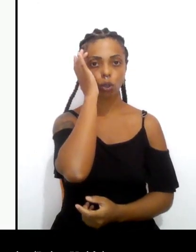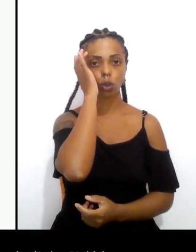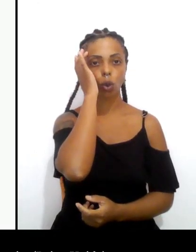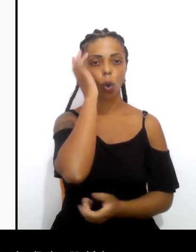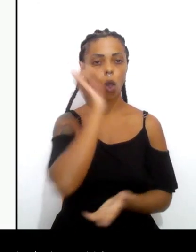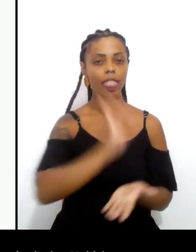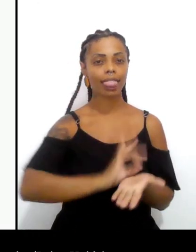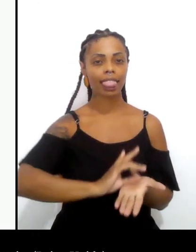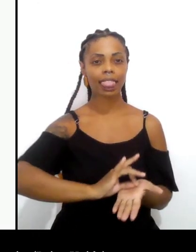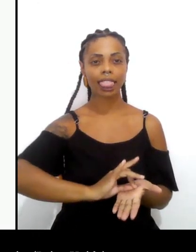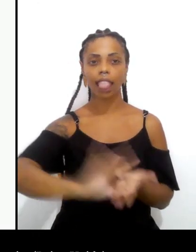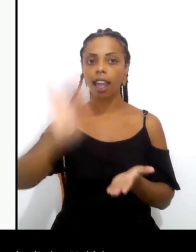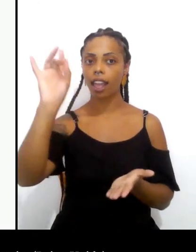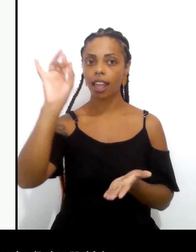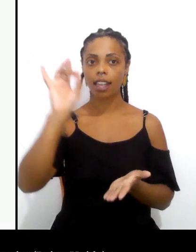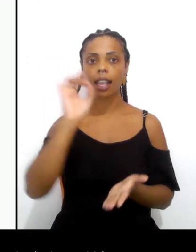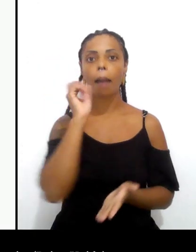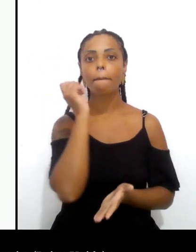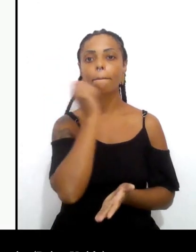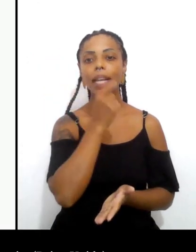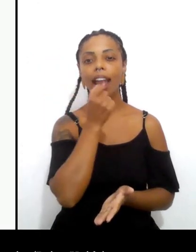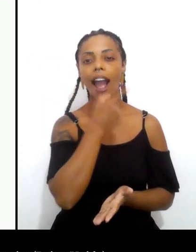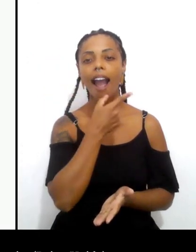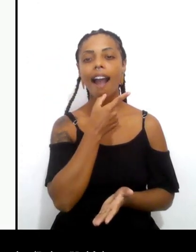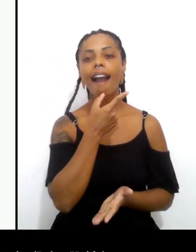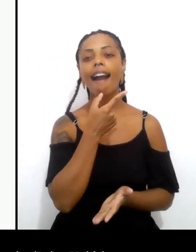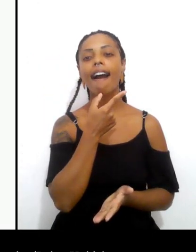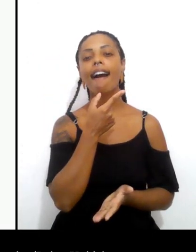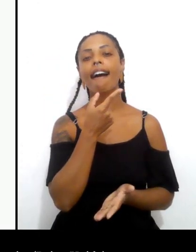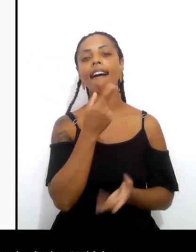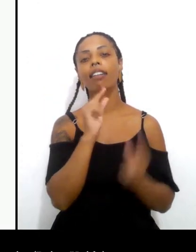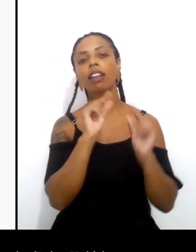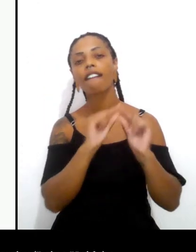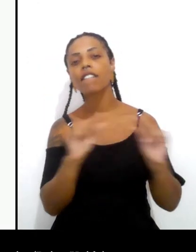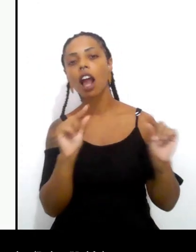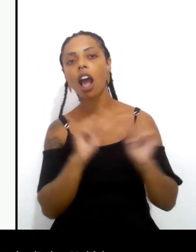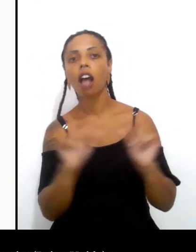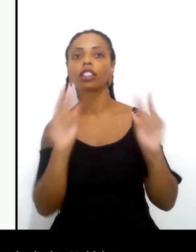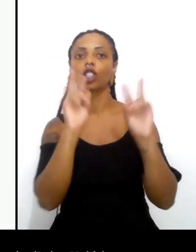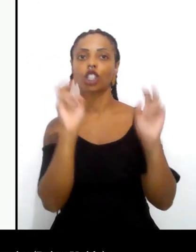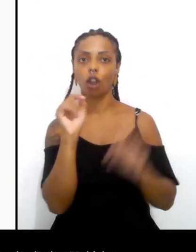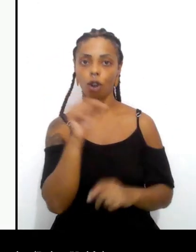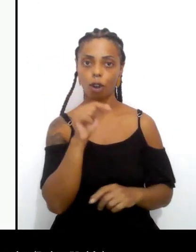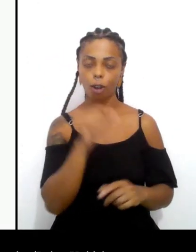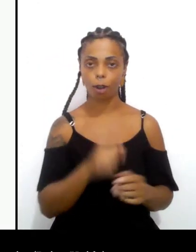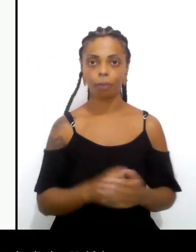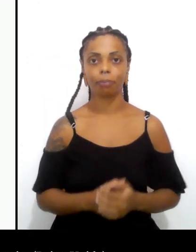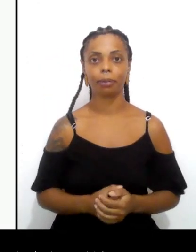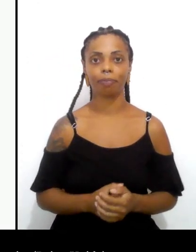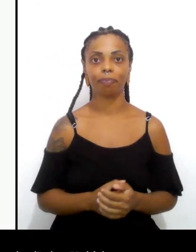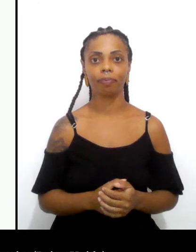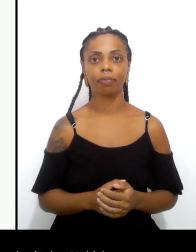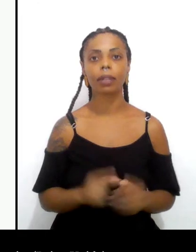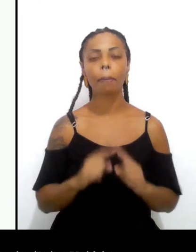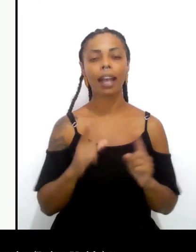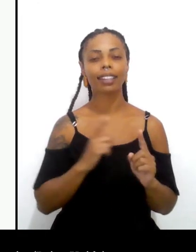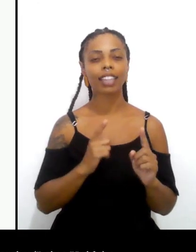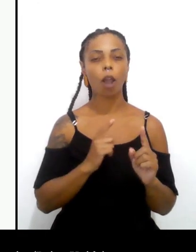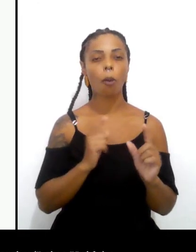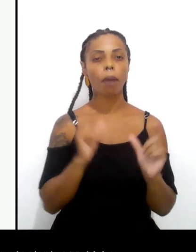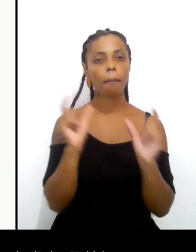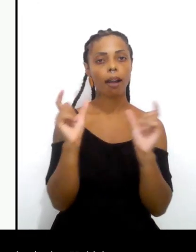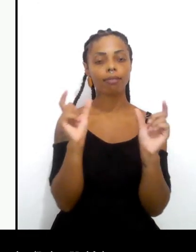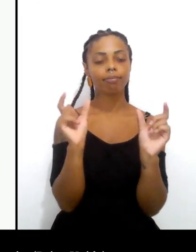odeiam piadas e frases sobre isso e há um trocadilho muito